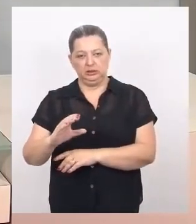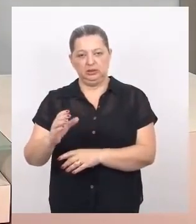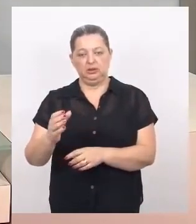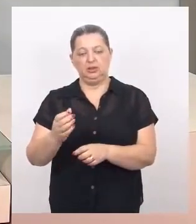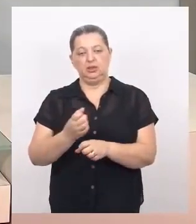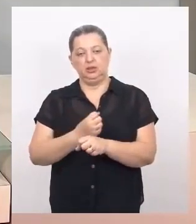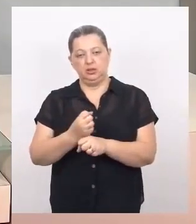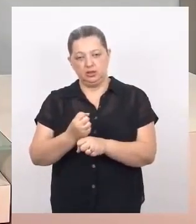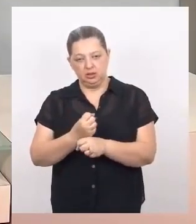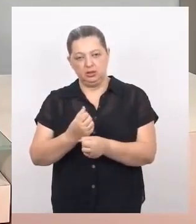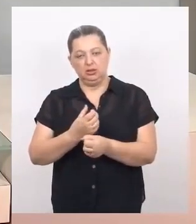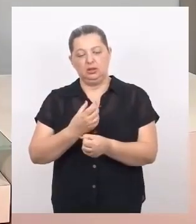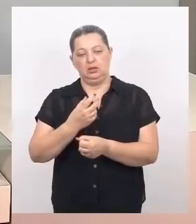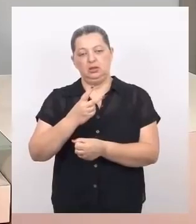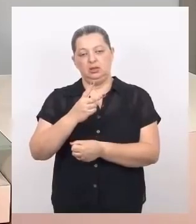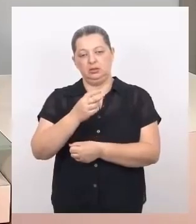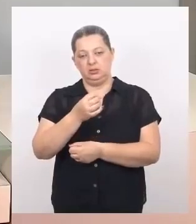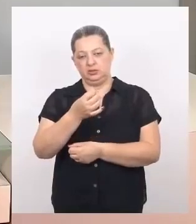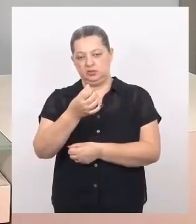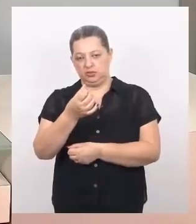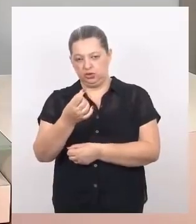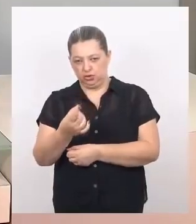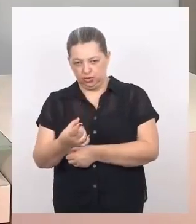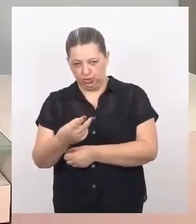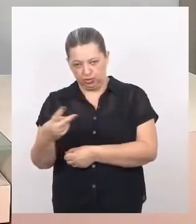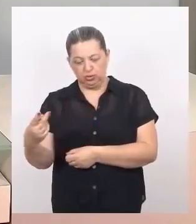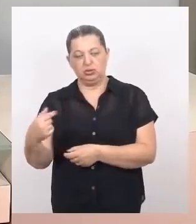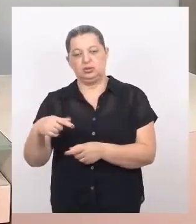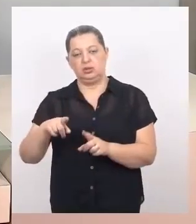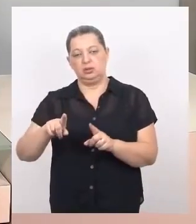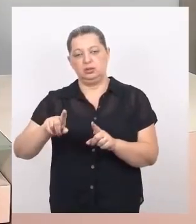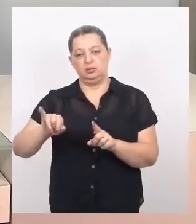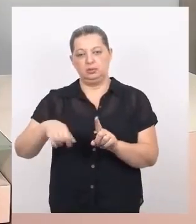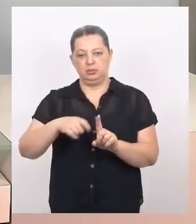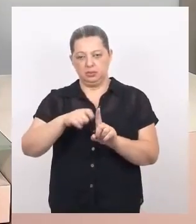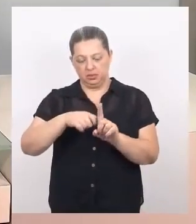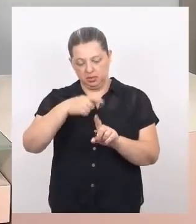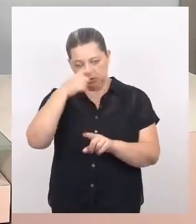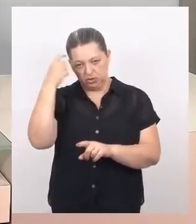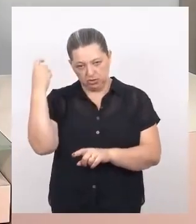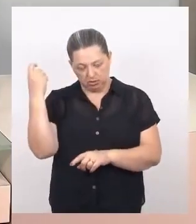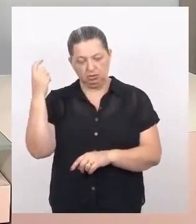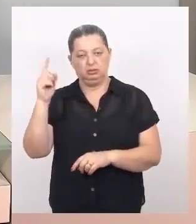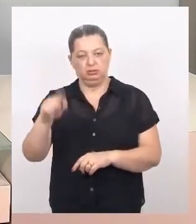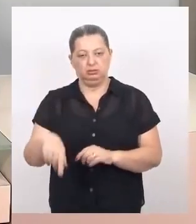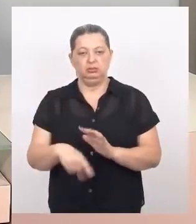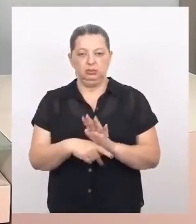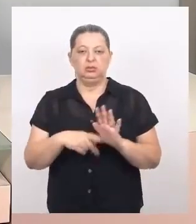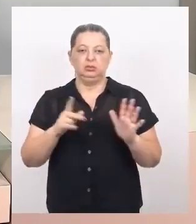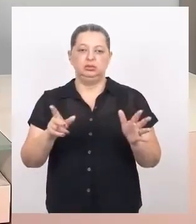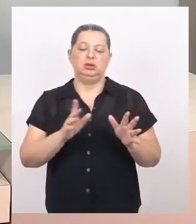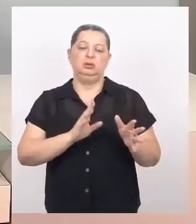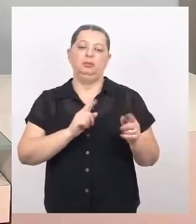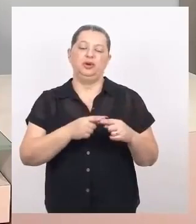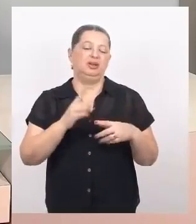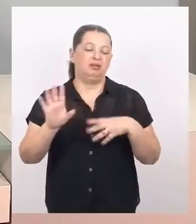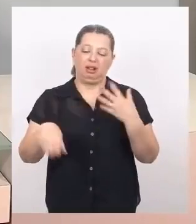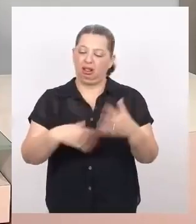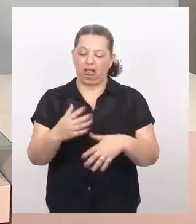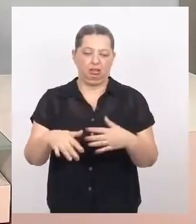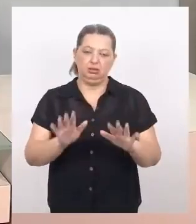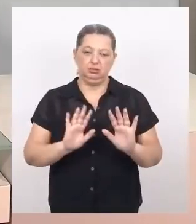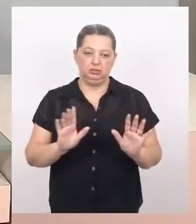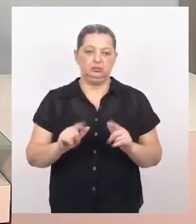janeiro, e aí as aulas que ela pegaria já aparecem para outros professores pegarem e não tem que cair atribuição, não tem que fazer essa bagunça toda, tá? Então a gente vai